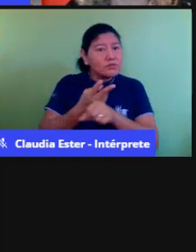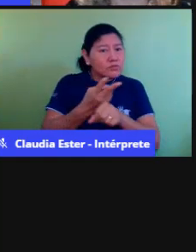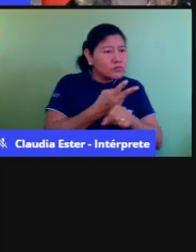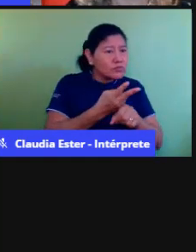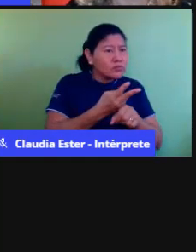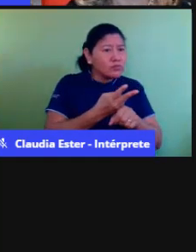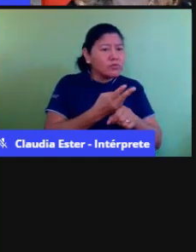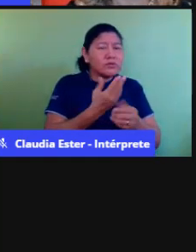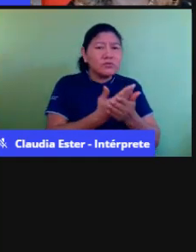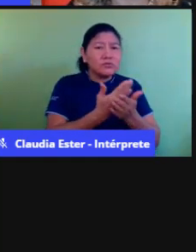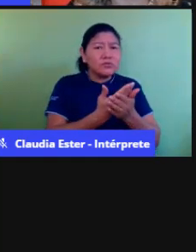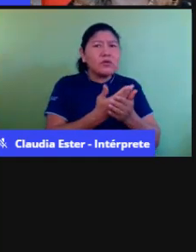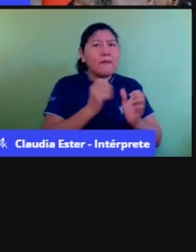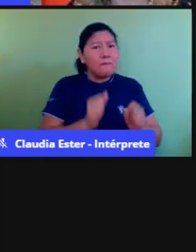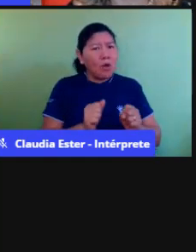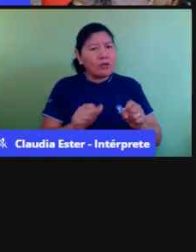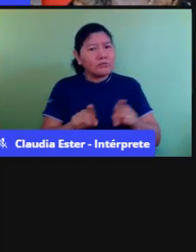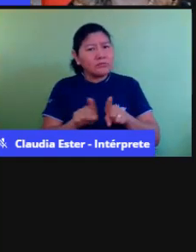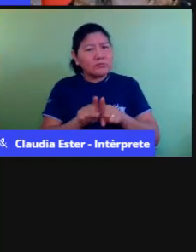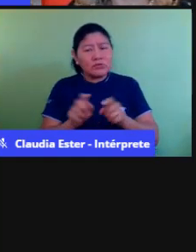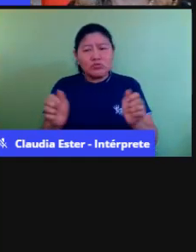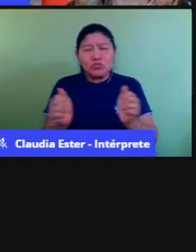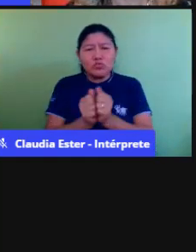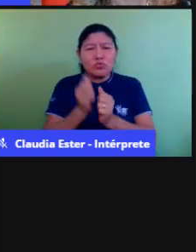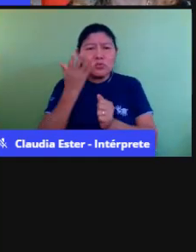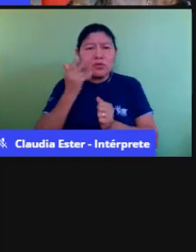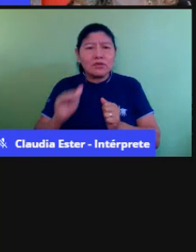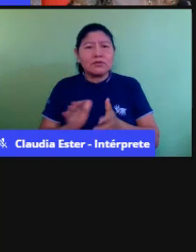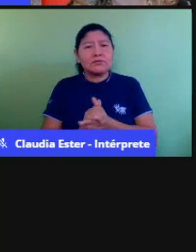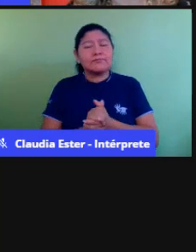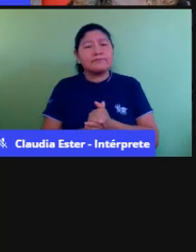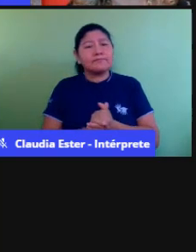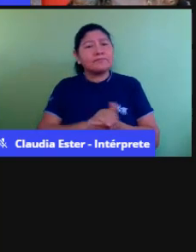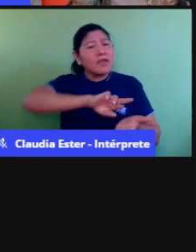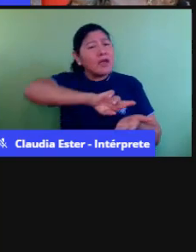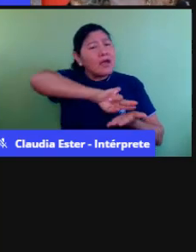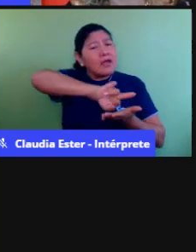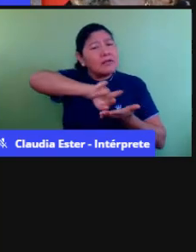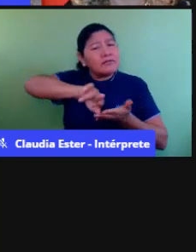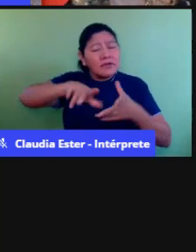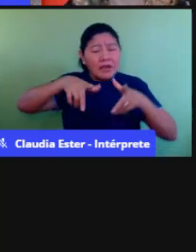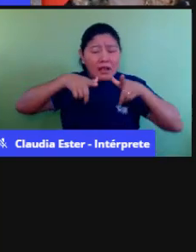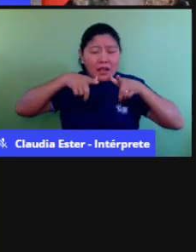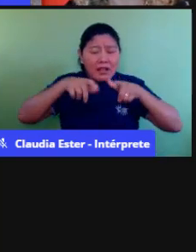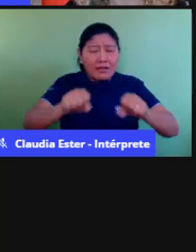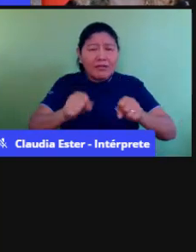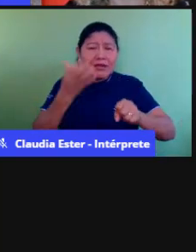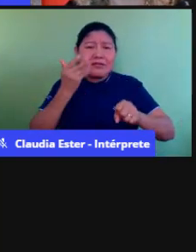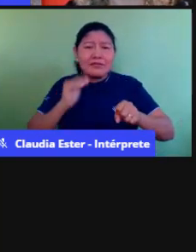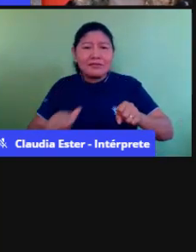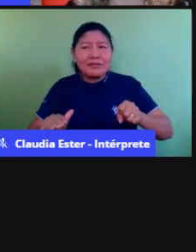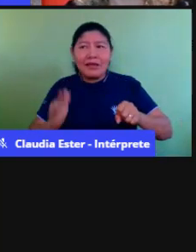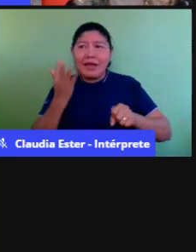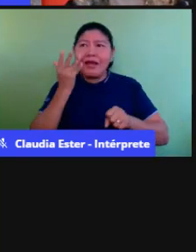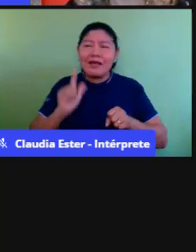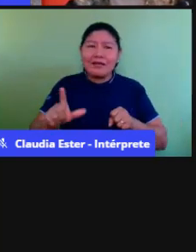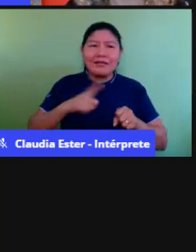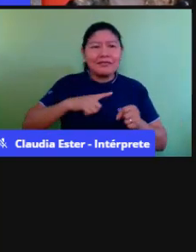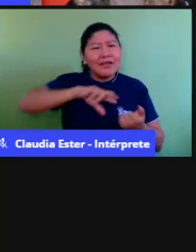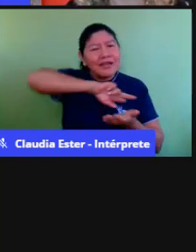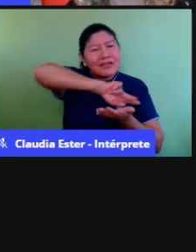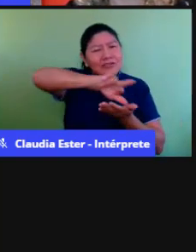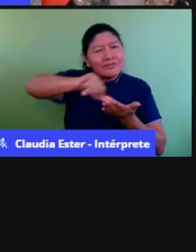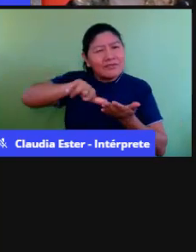aula. As 100 linguagens da criança. A criança é feita de 100. A criança tem 100 mãos,